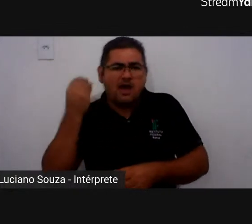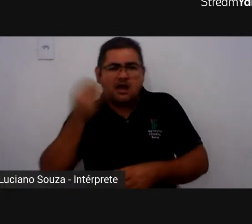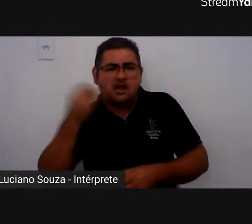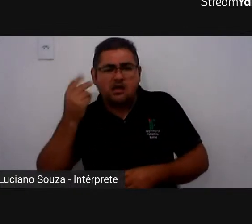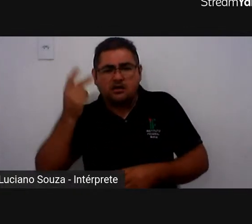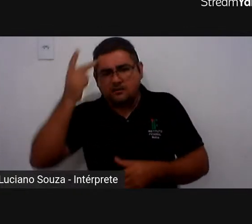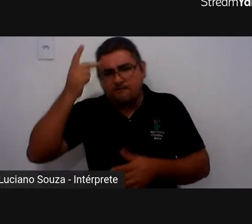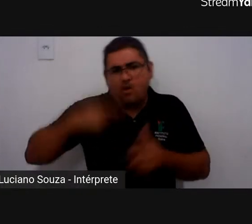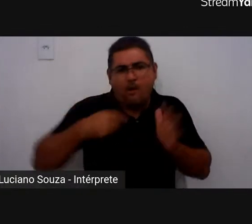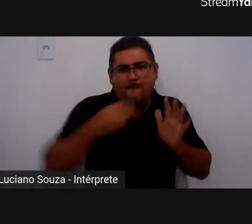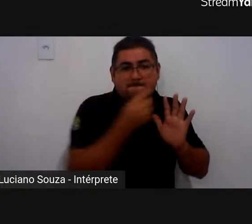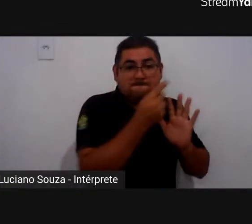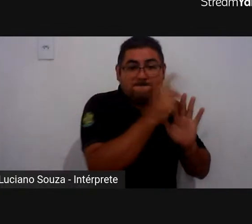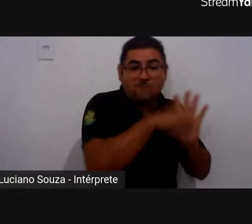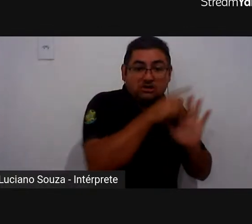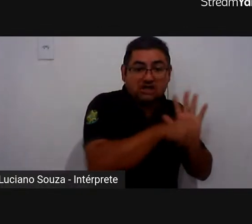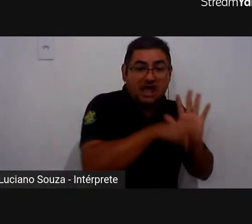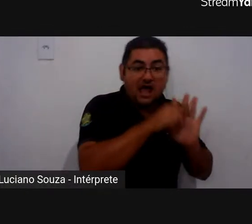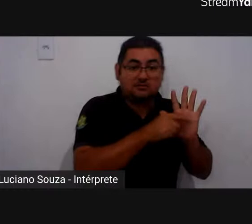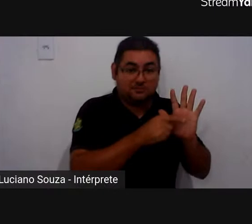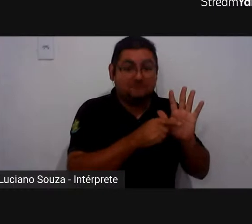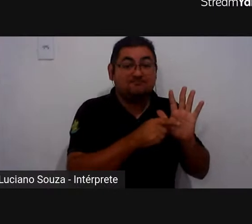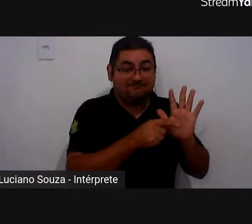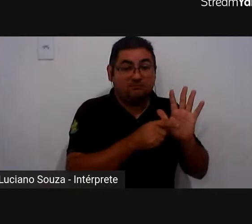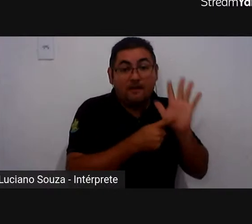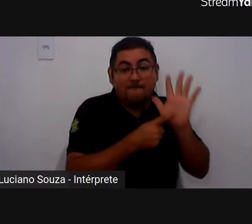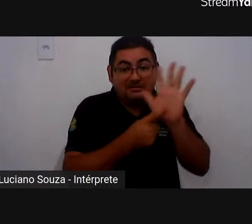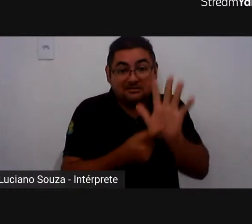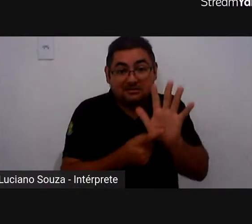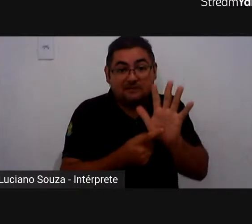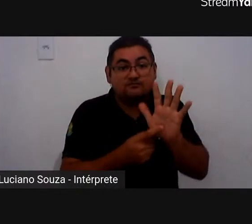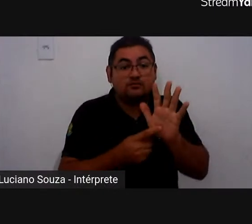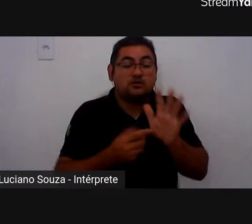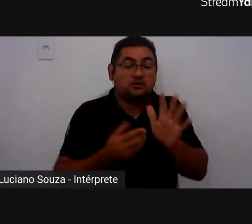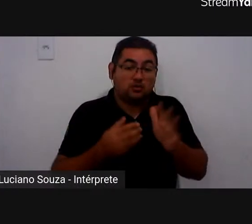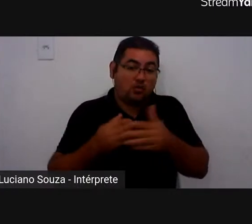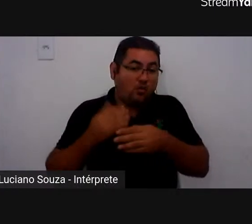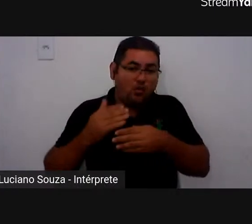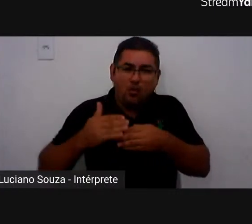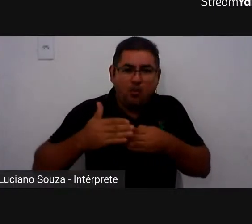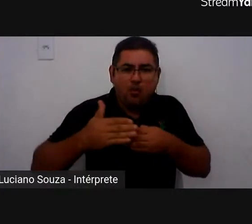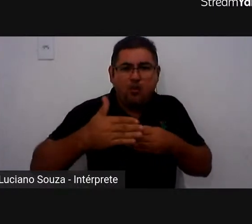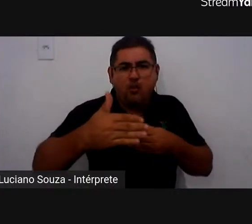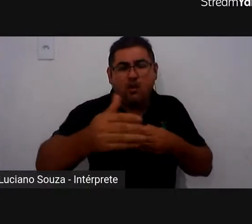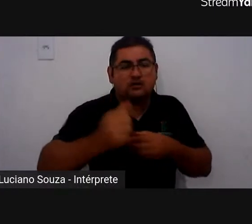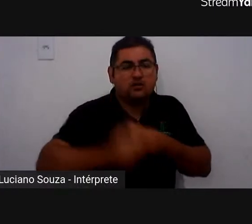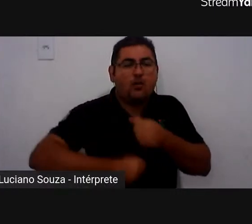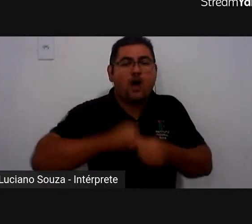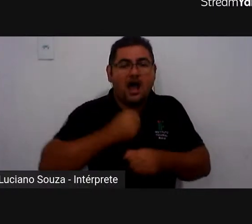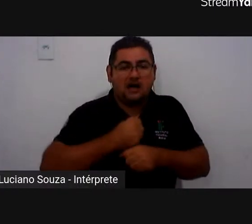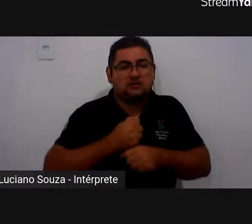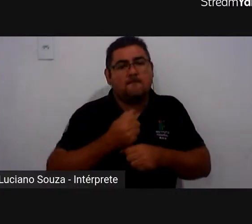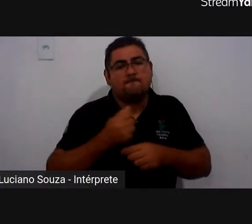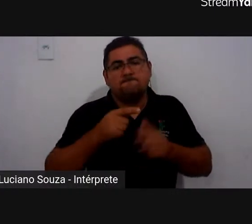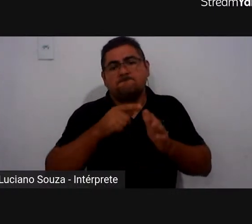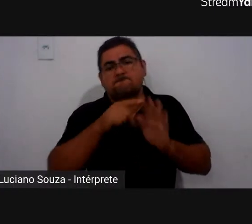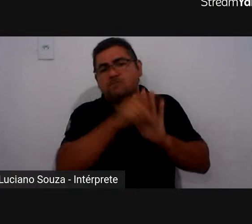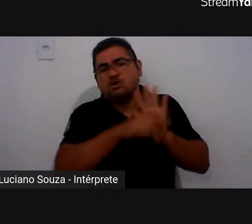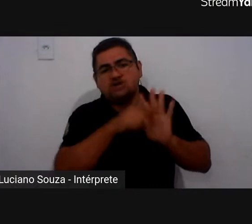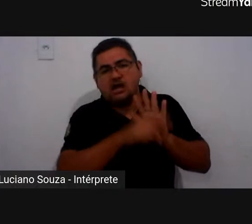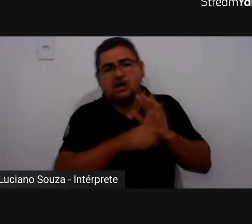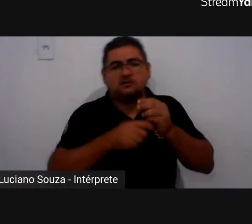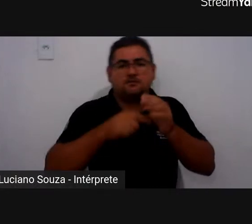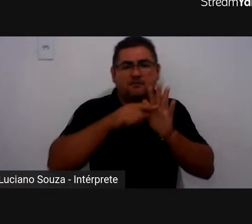fizeram seus projetos e quiser executaram é durante todo esse ano projeto de pesquisa e projetos de extensão que tem como